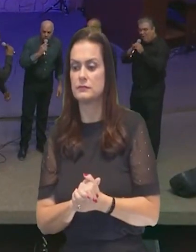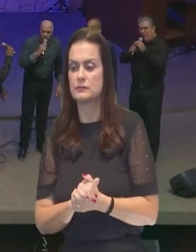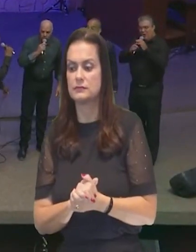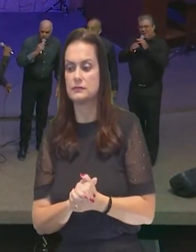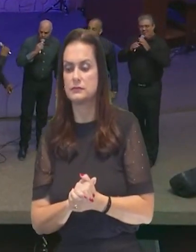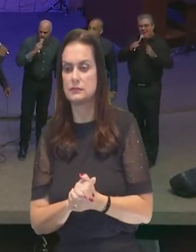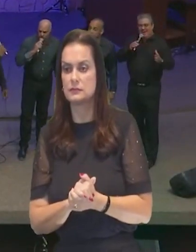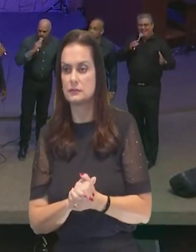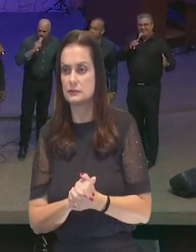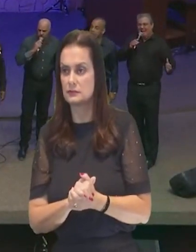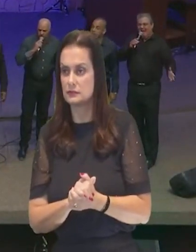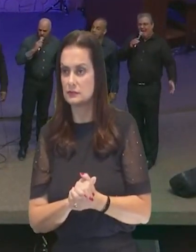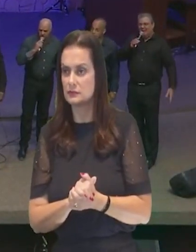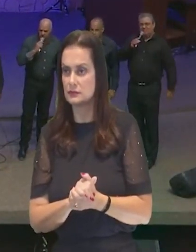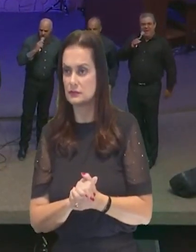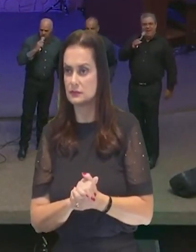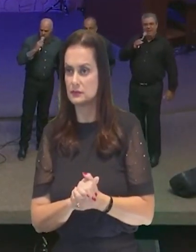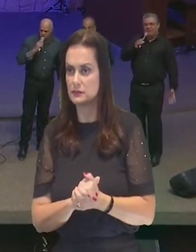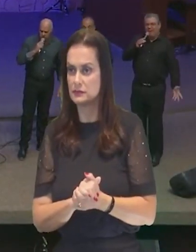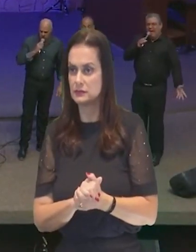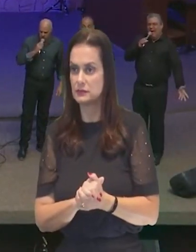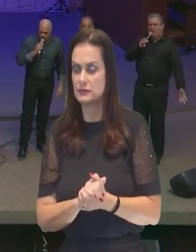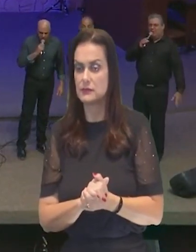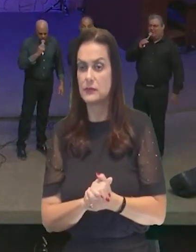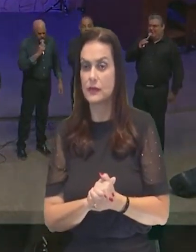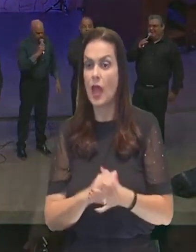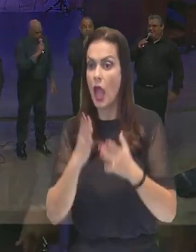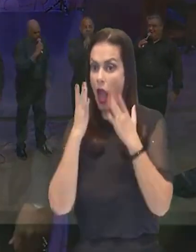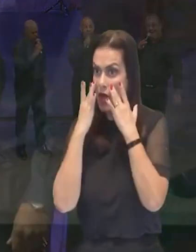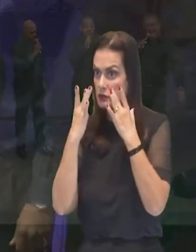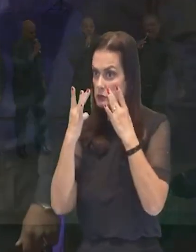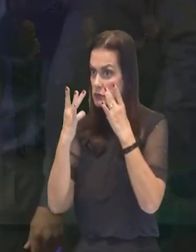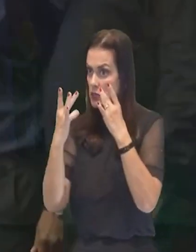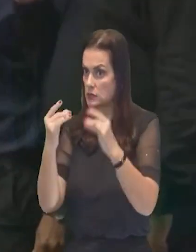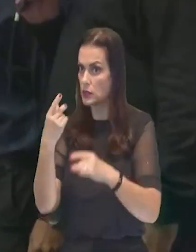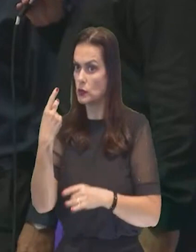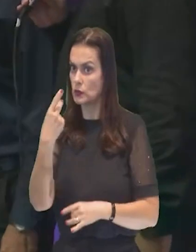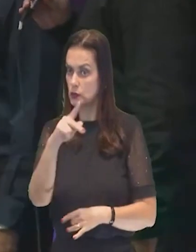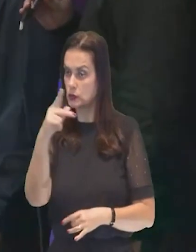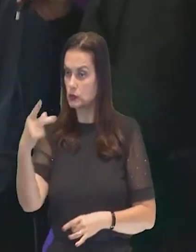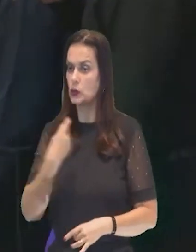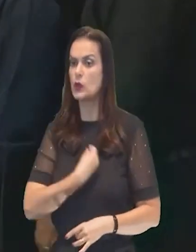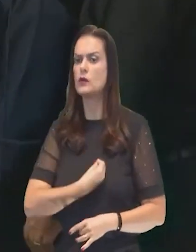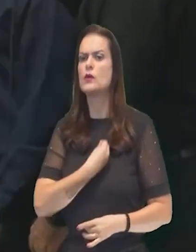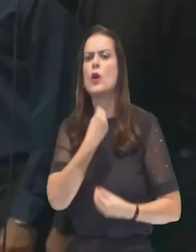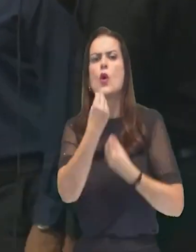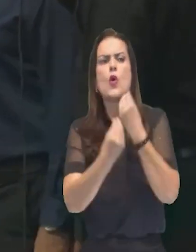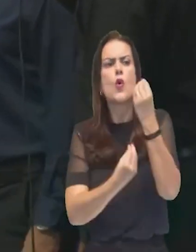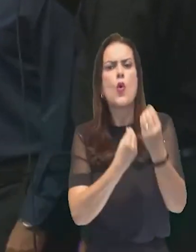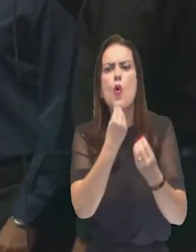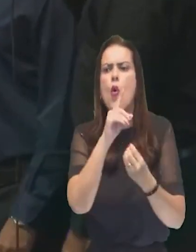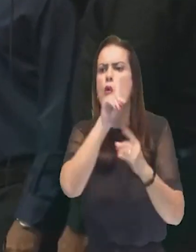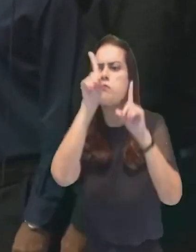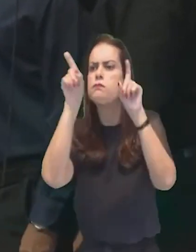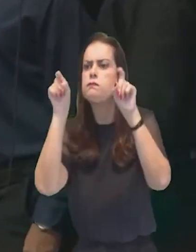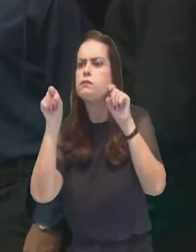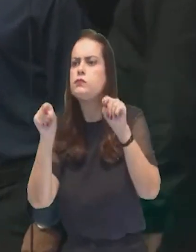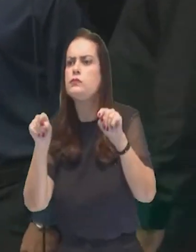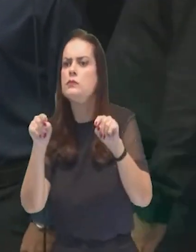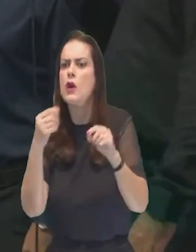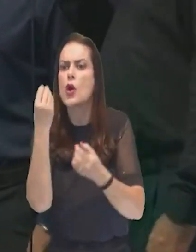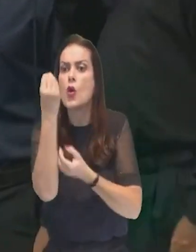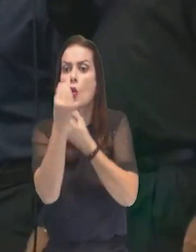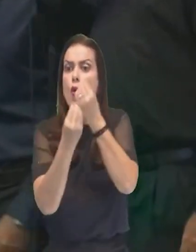Muito afoito estás pelo teu viver. Como estás